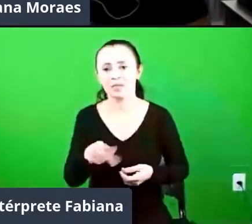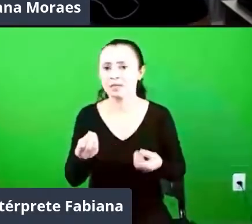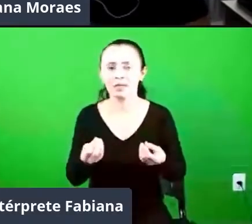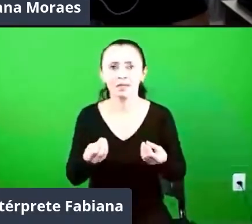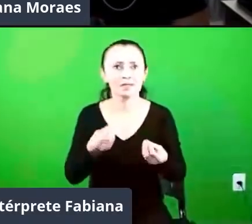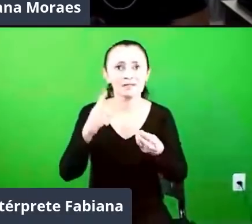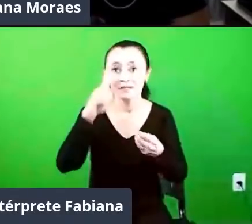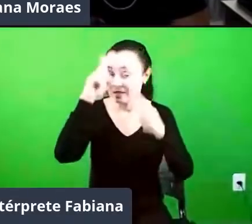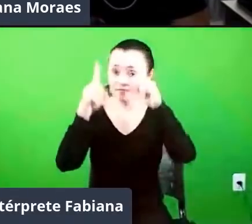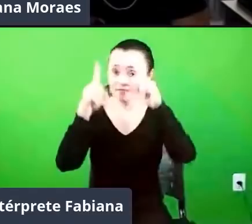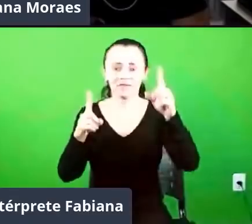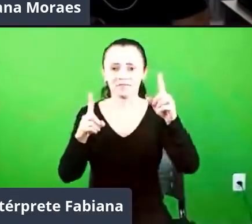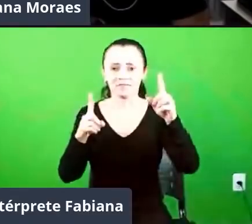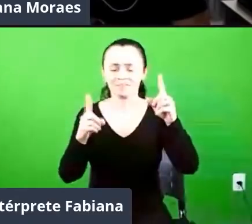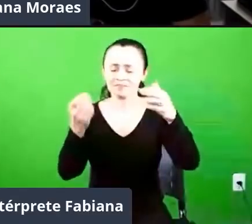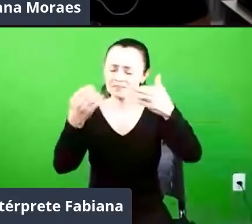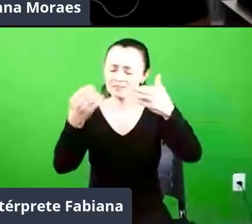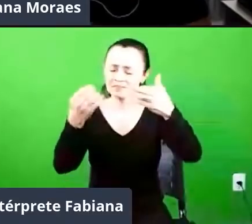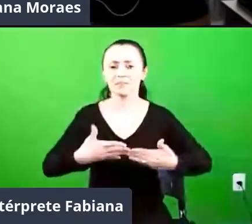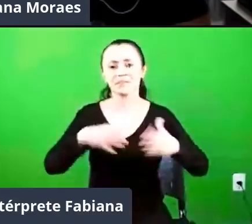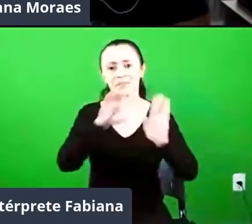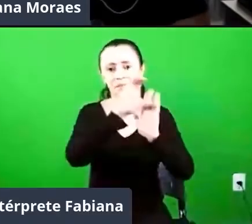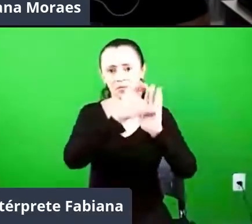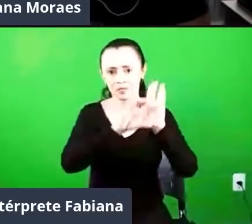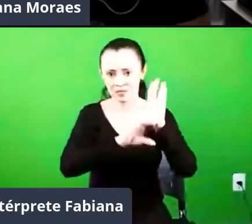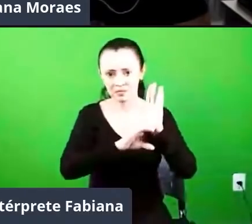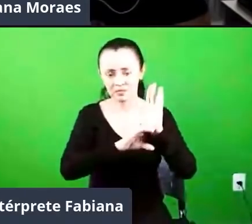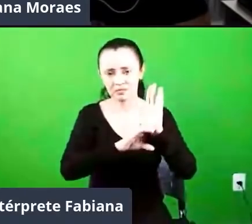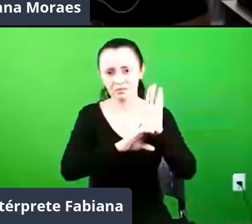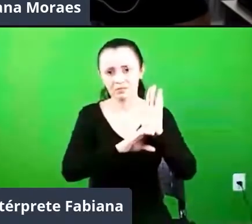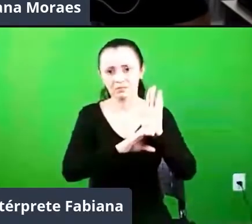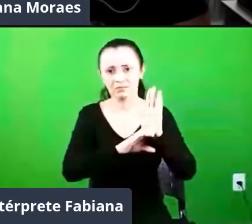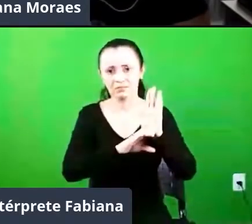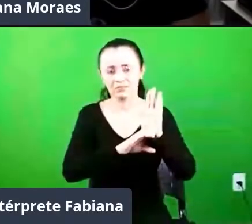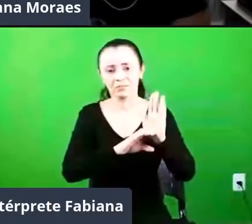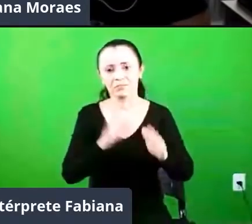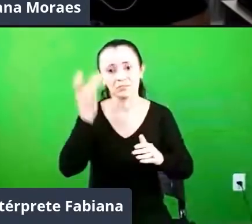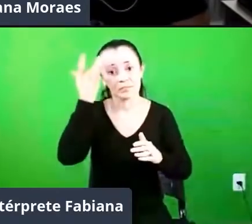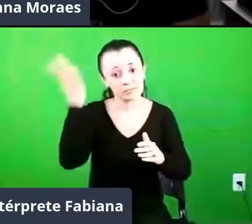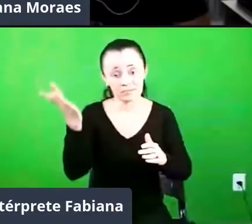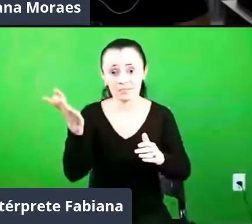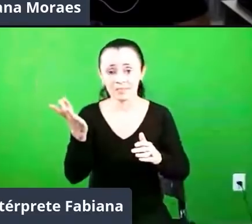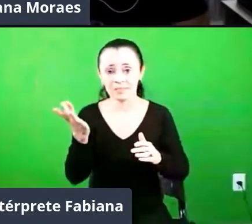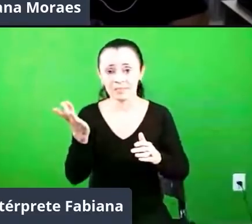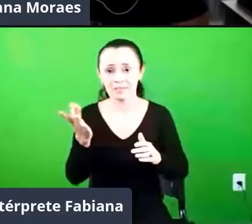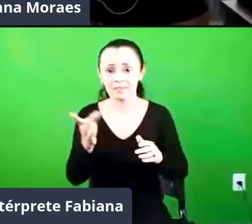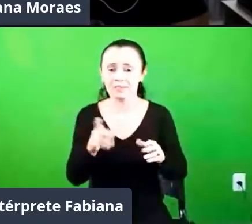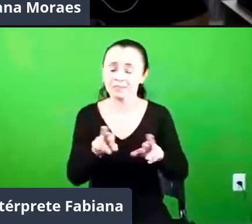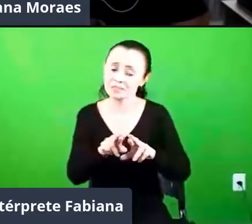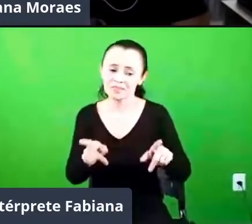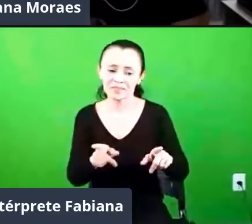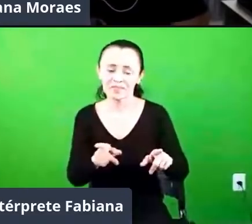um conteúdo, não sei se essa maneira, porque na sala de aula, quando você está lá com aquele aluno, você